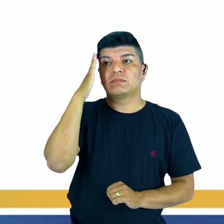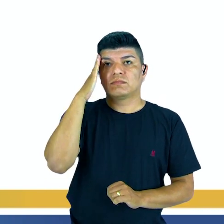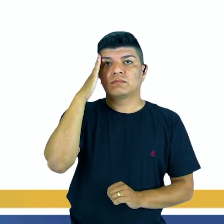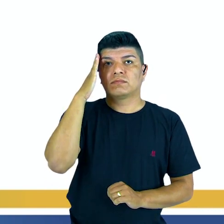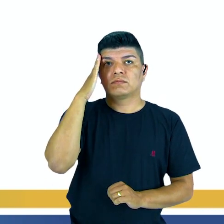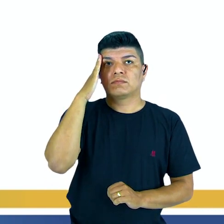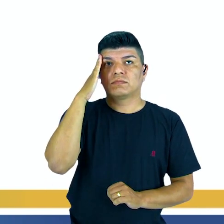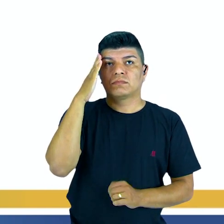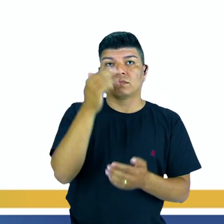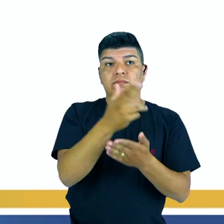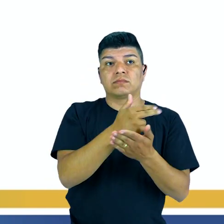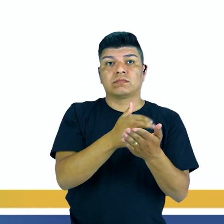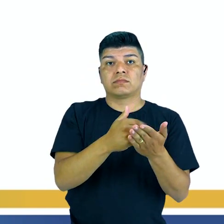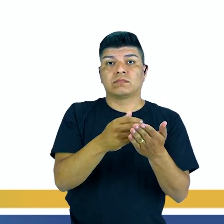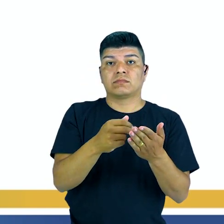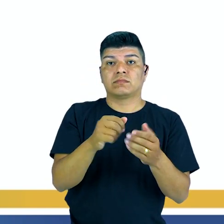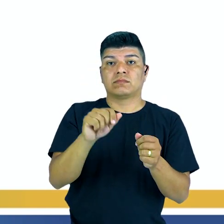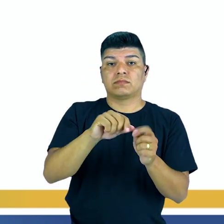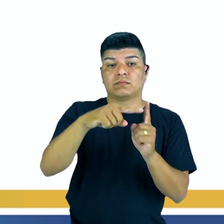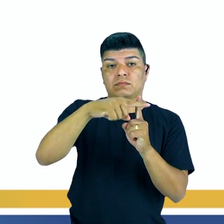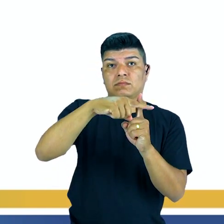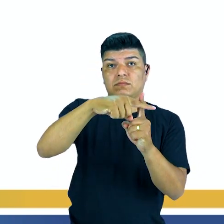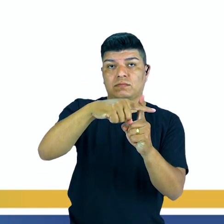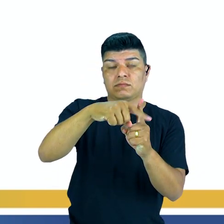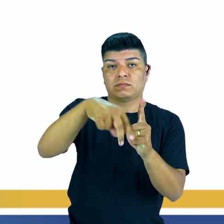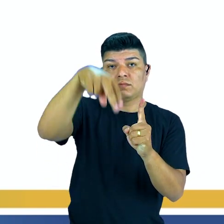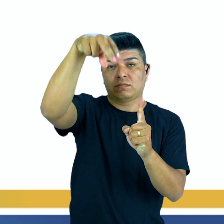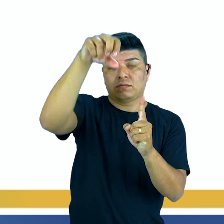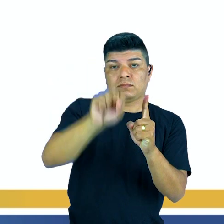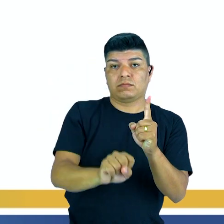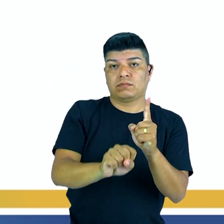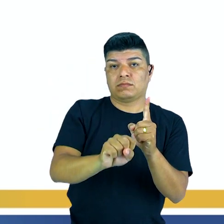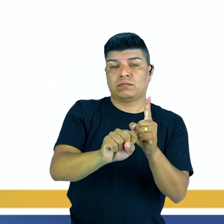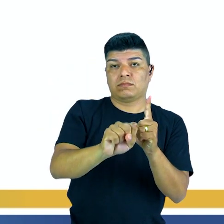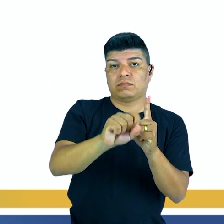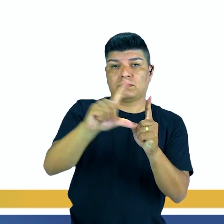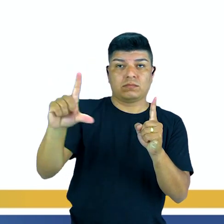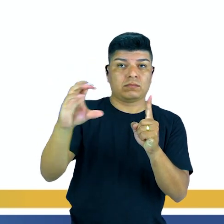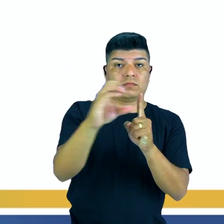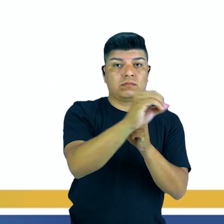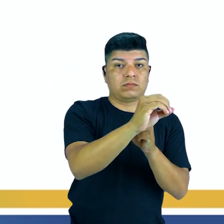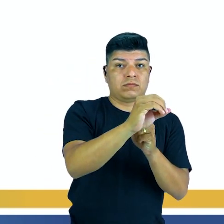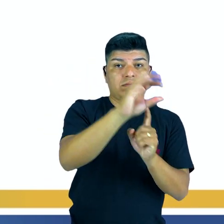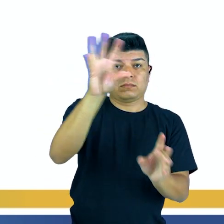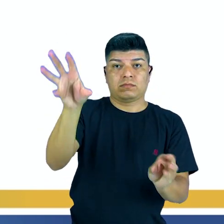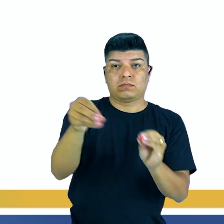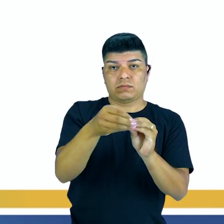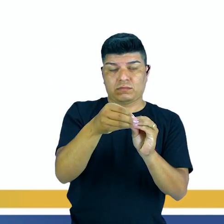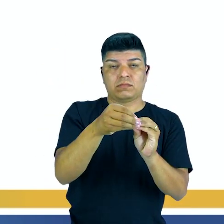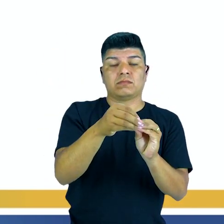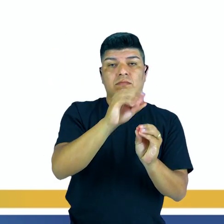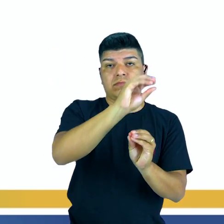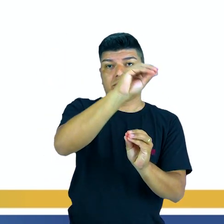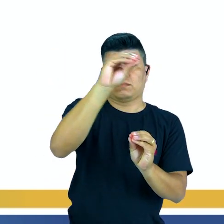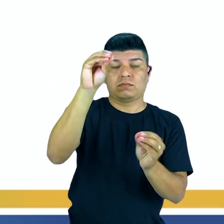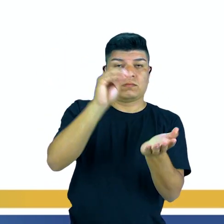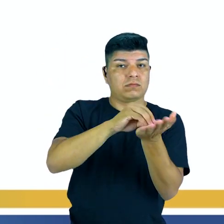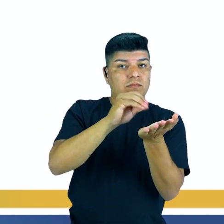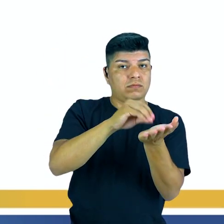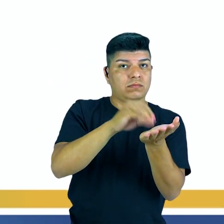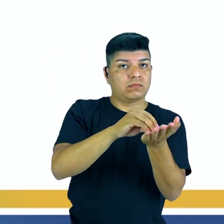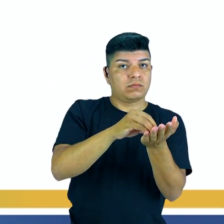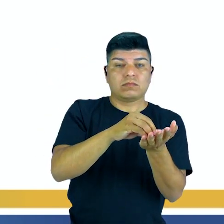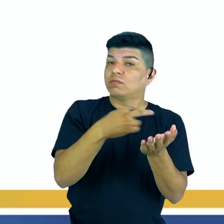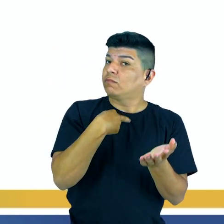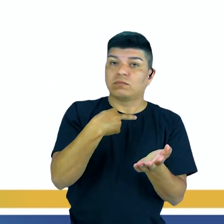você faz lá a cruz, norte, sul, leste, oeste, cardeais, e depois complementa com os colaterais. Isso é um treino que você nunca